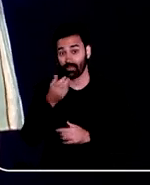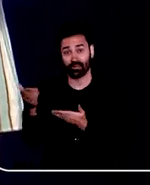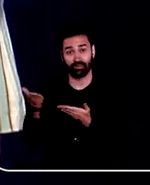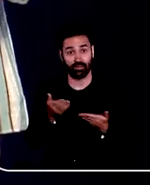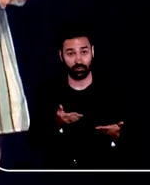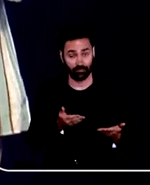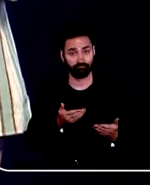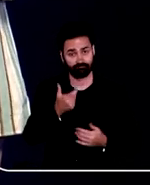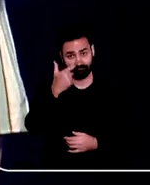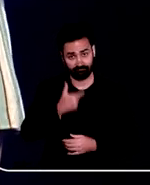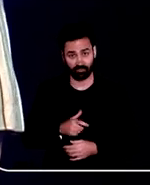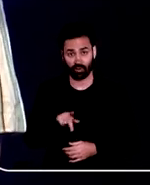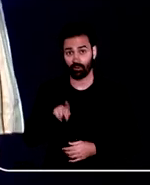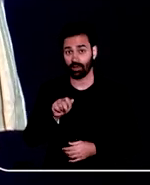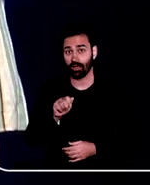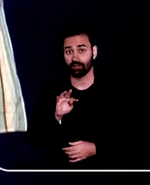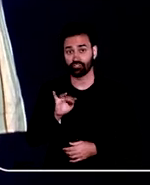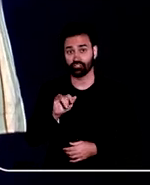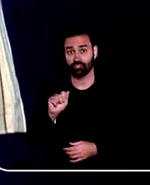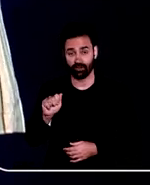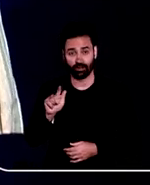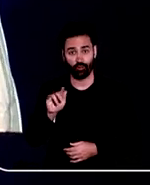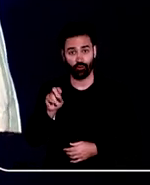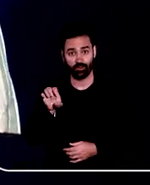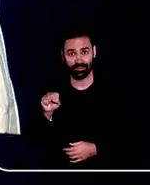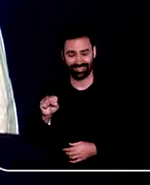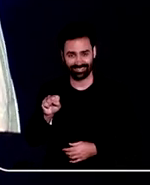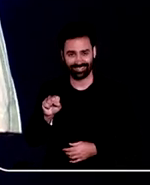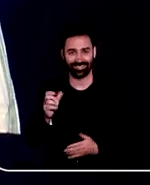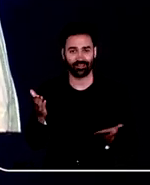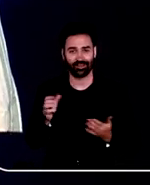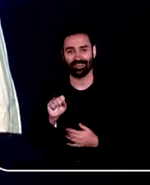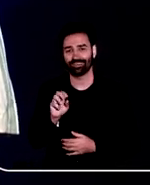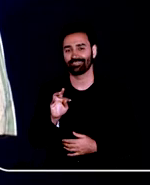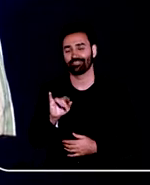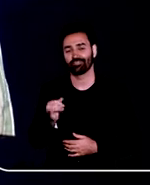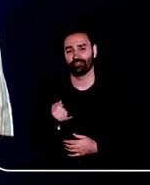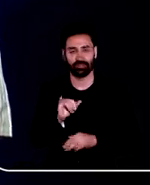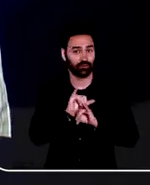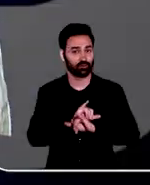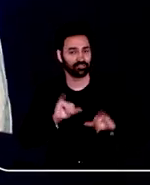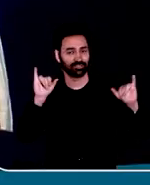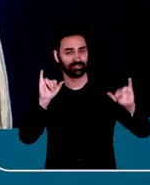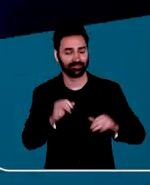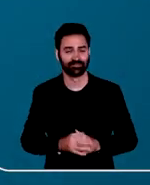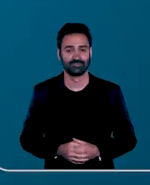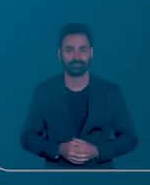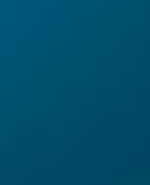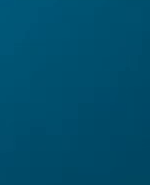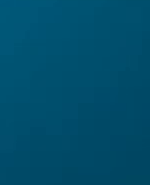Olá seja muito bem-vindo eu sou ktia Gomes e está no ar o STJ